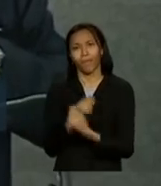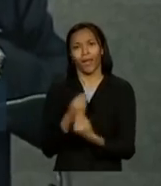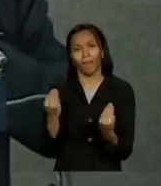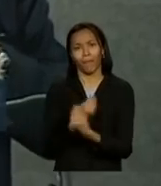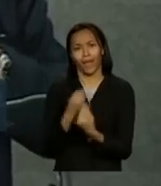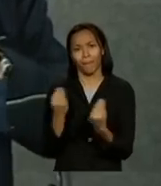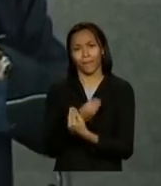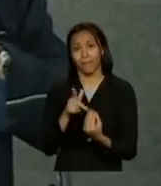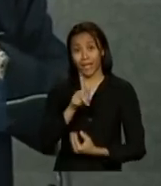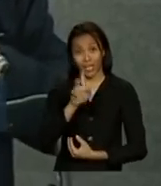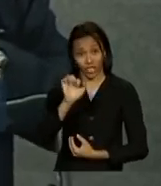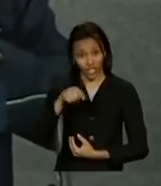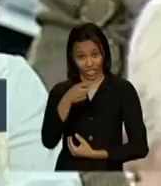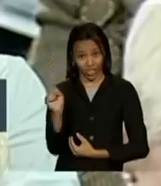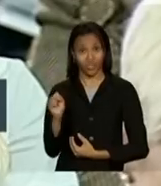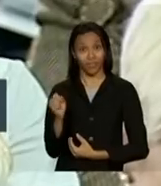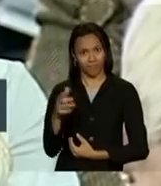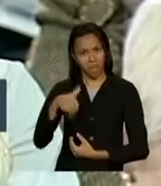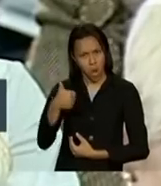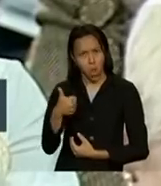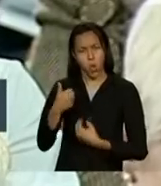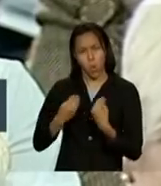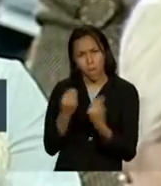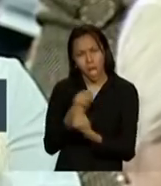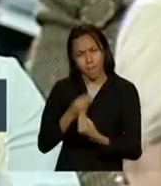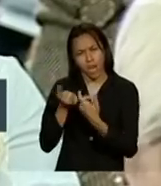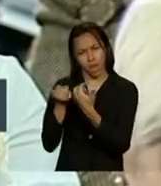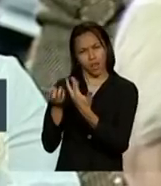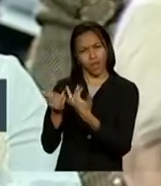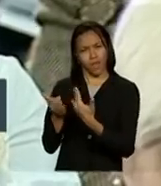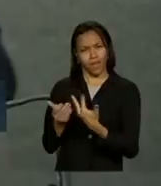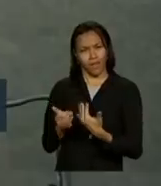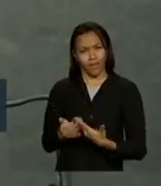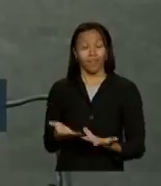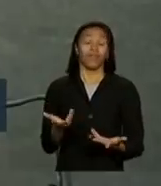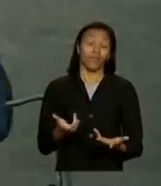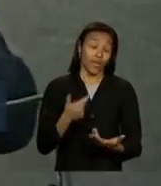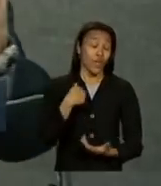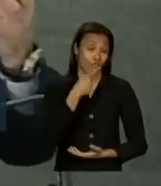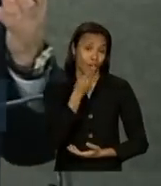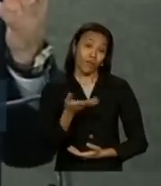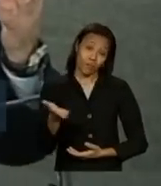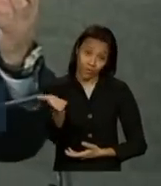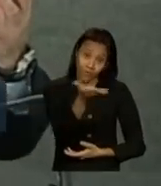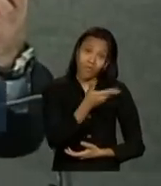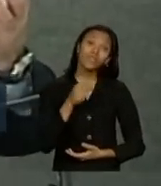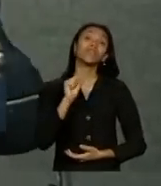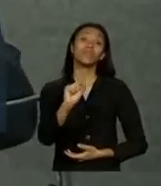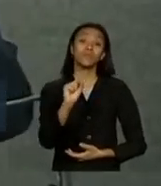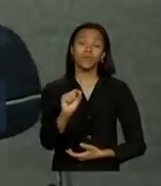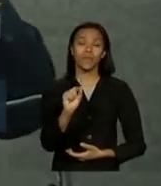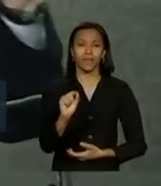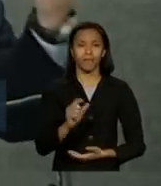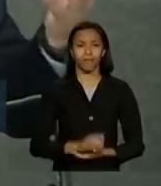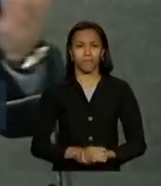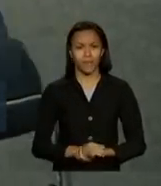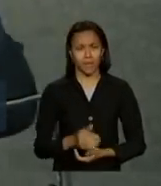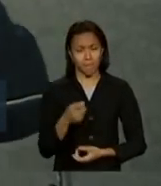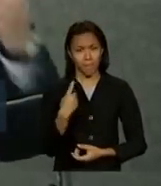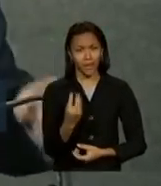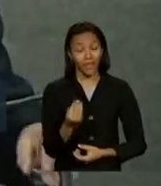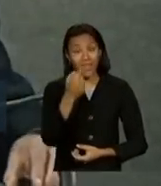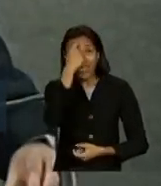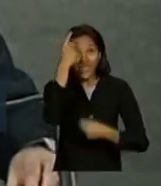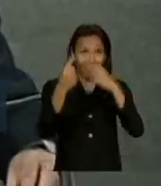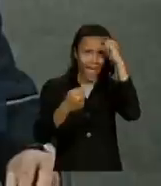é é só vamos dizer eu o então a eu conto isso a vocês né que vamos dizer para para que essas